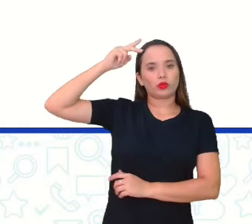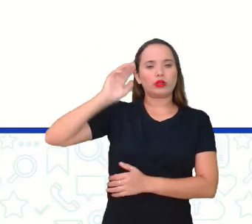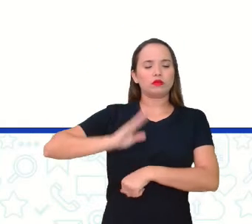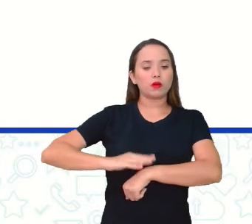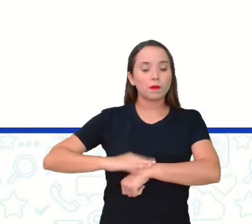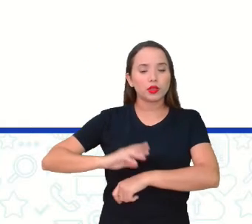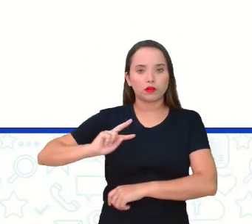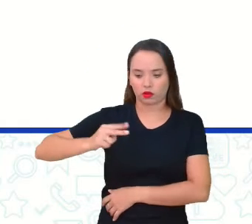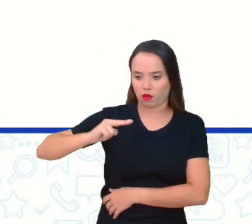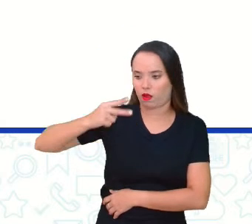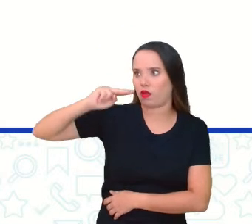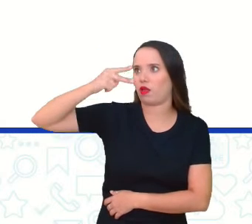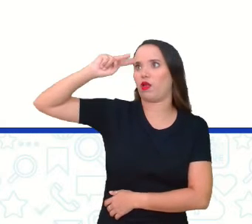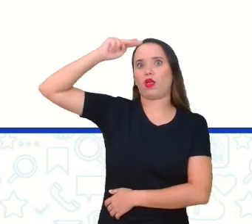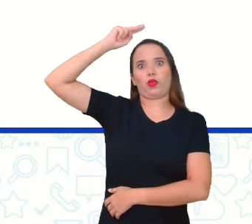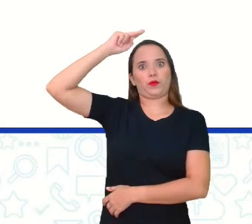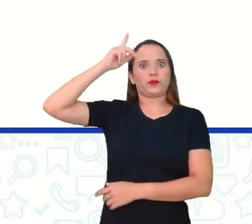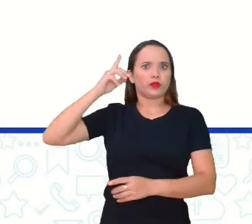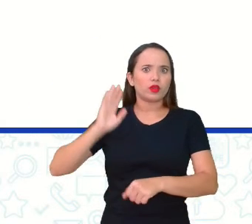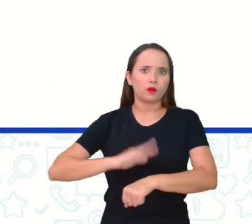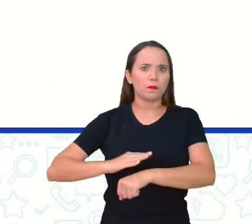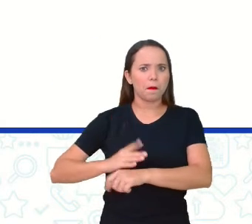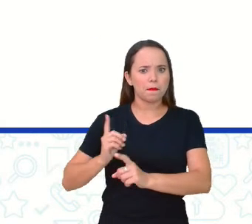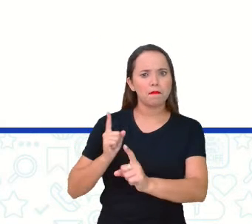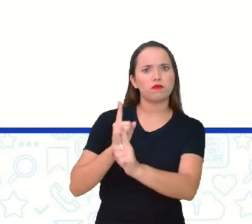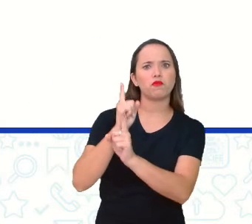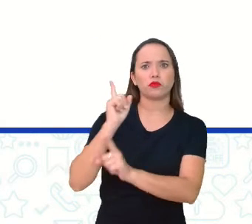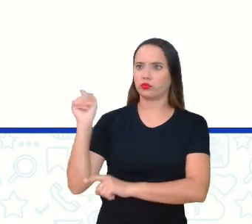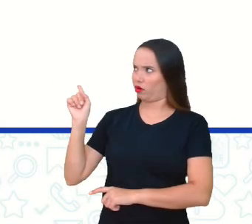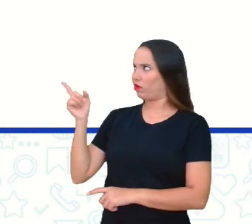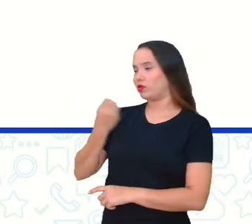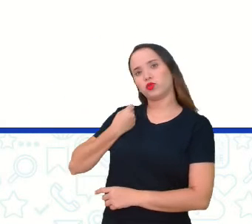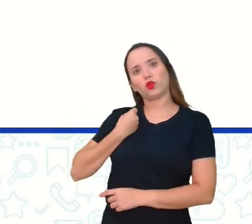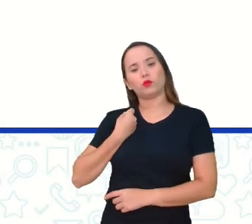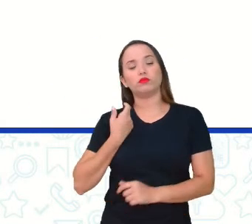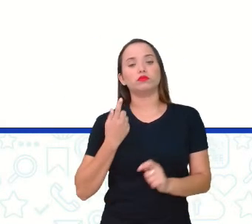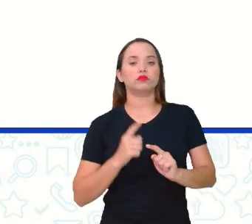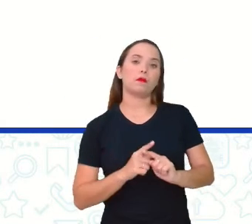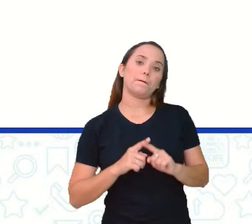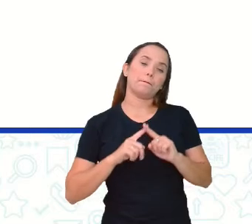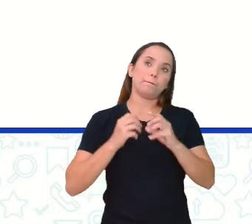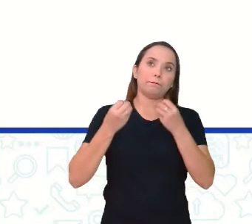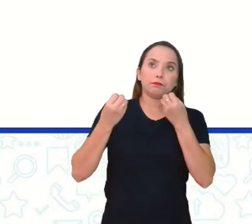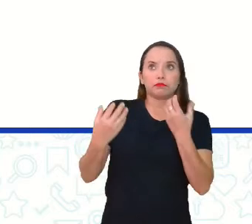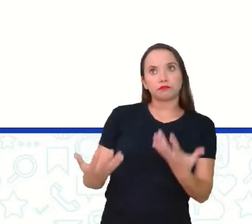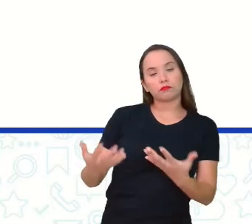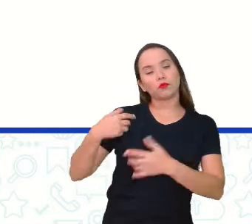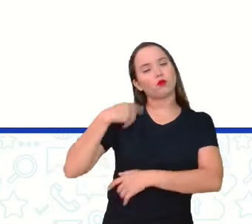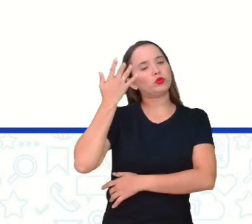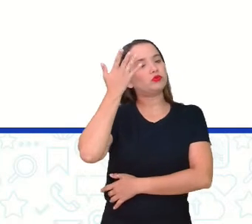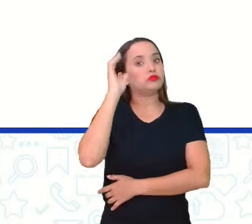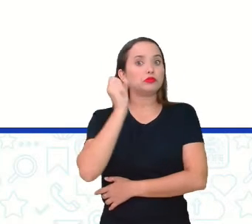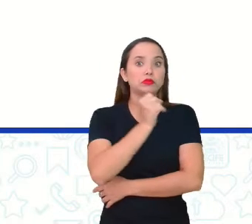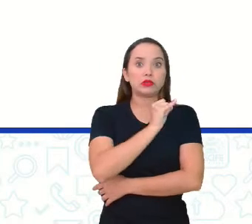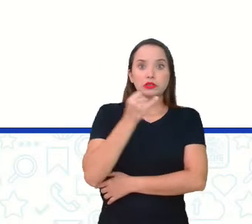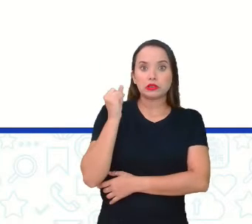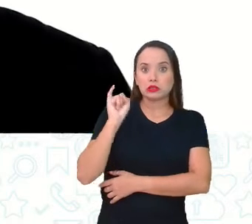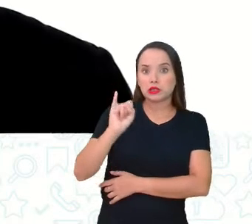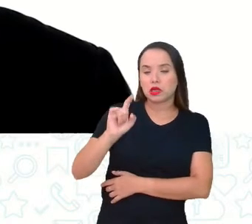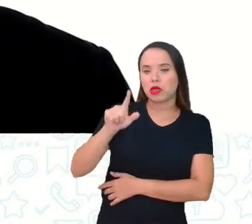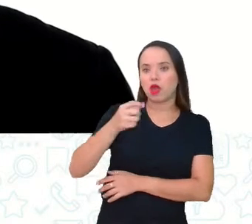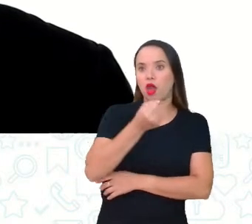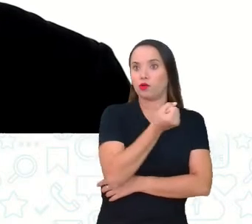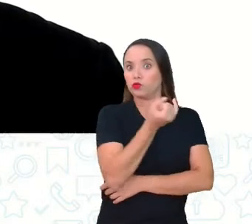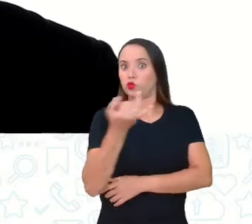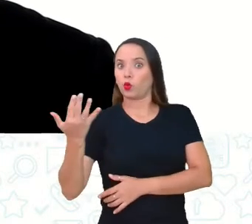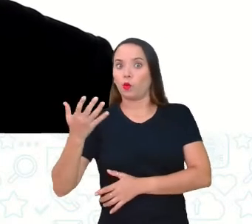várias vezes, em dado momento eu iria chegar nesse número aqui. Não sei se é aquela quantidade maior que apareceu ali na tela, mas a gente